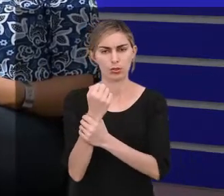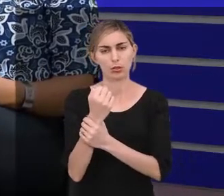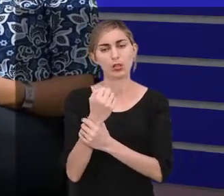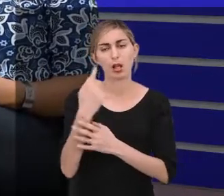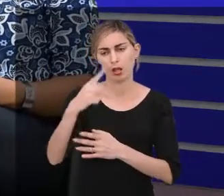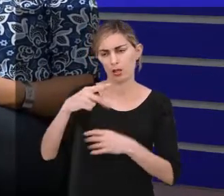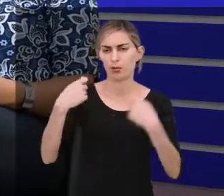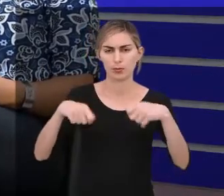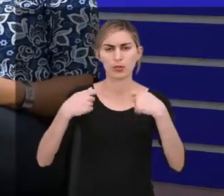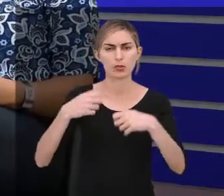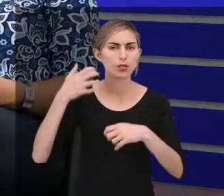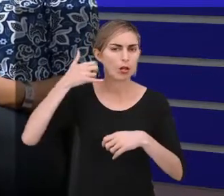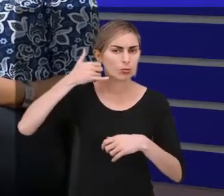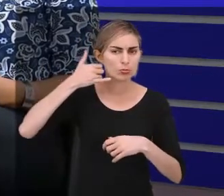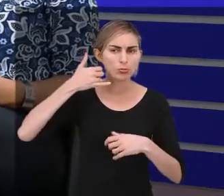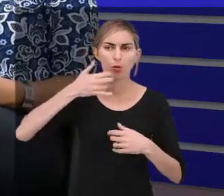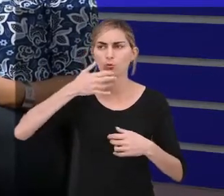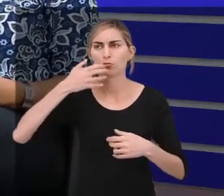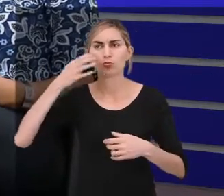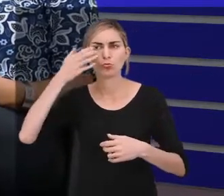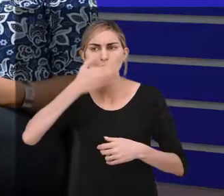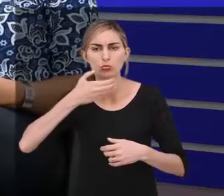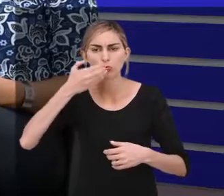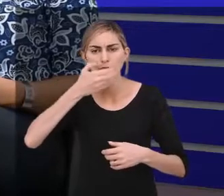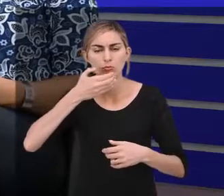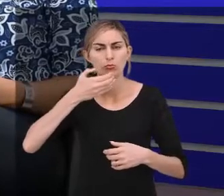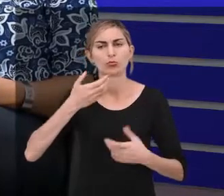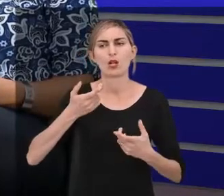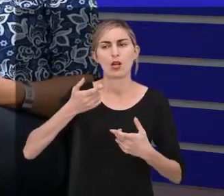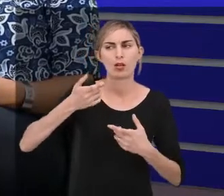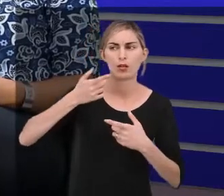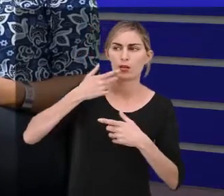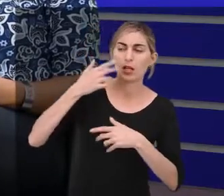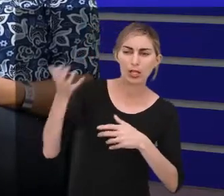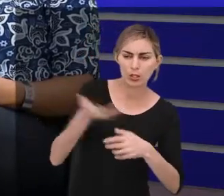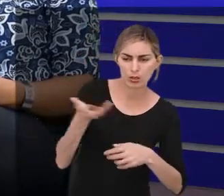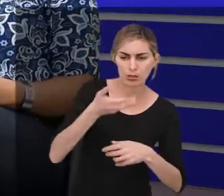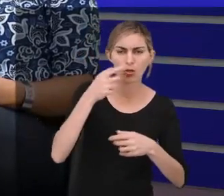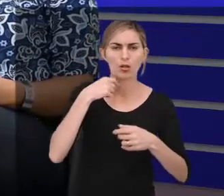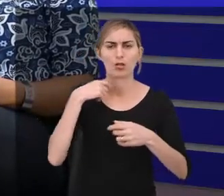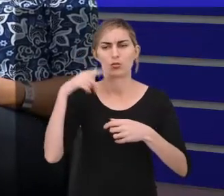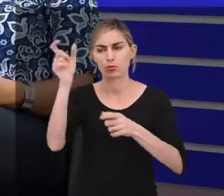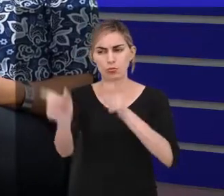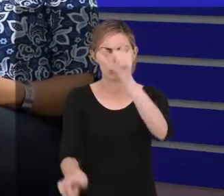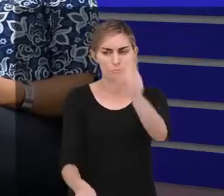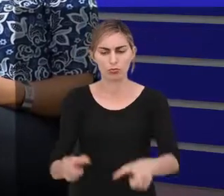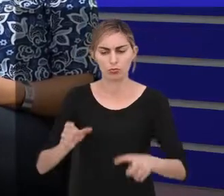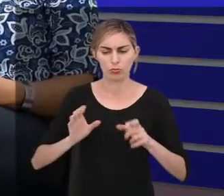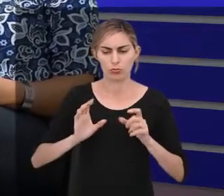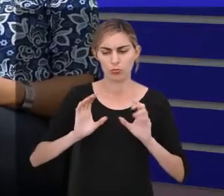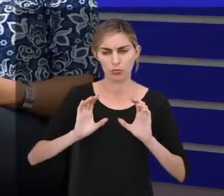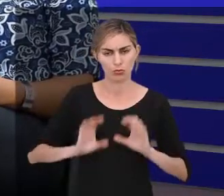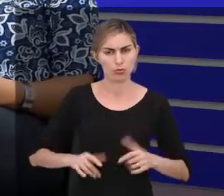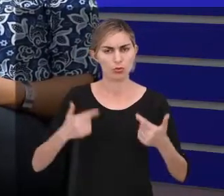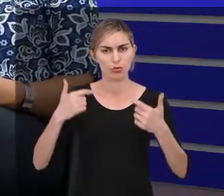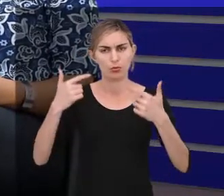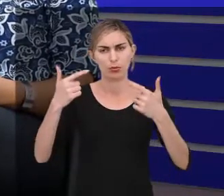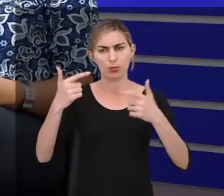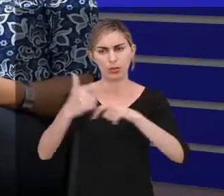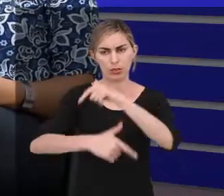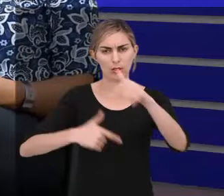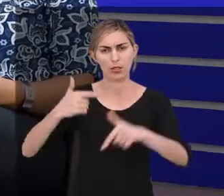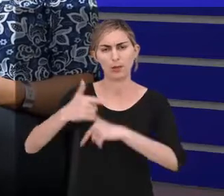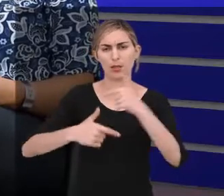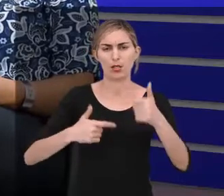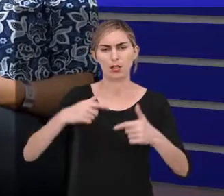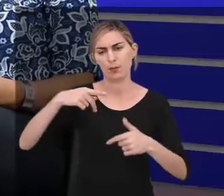elas precisam de rádio, né? Para acelerar a conduta dos seus profissionais que trabalham com